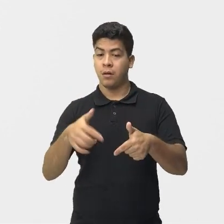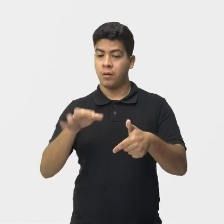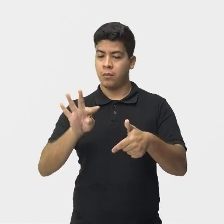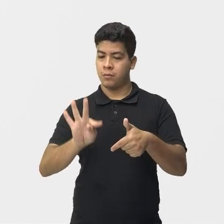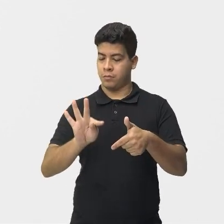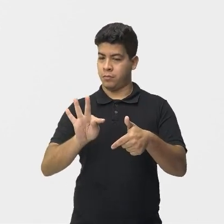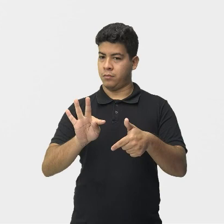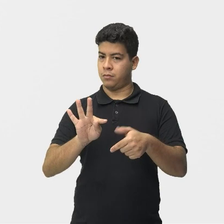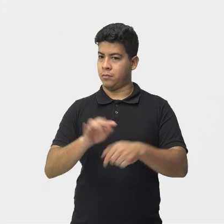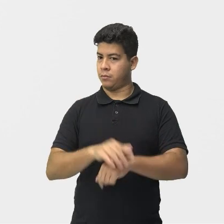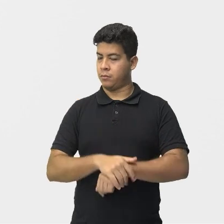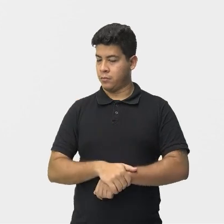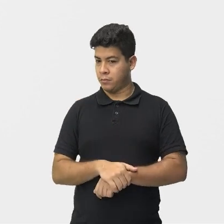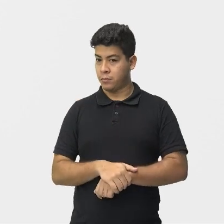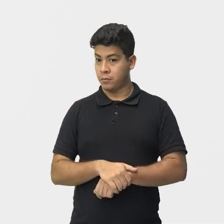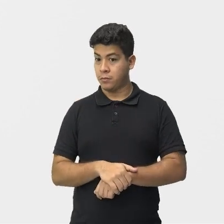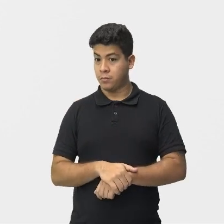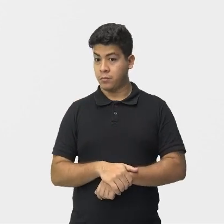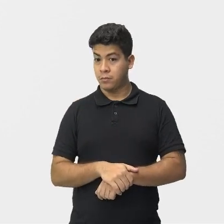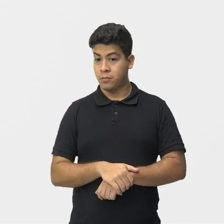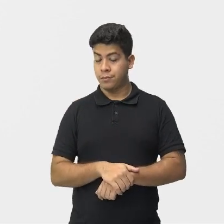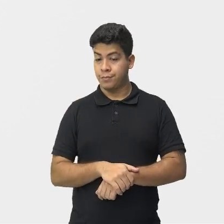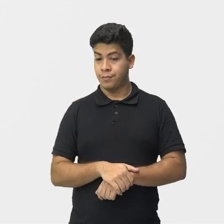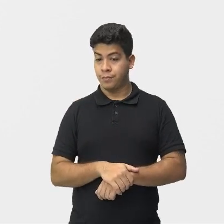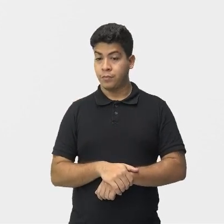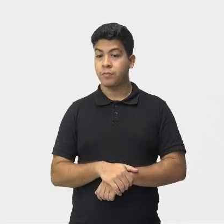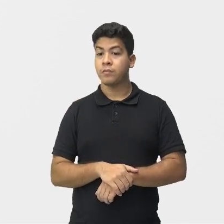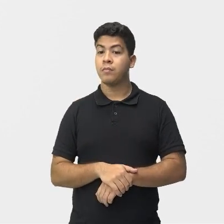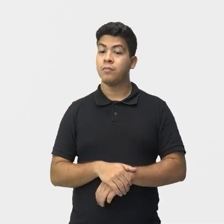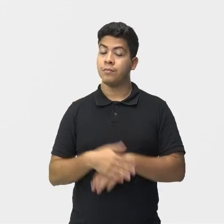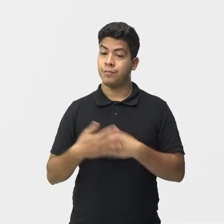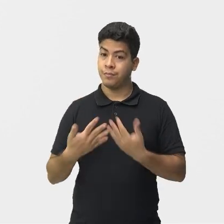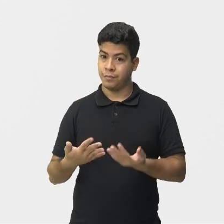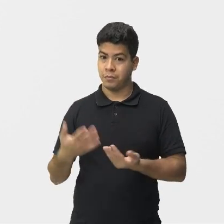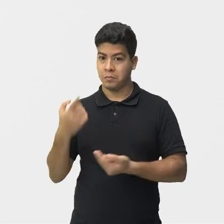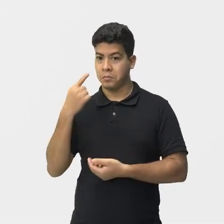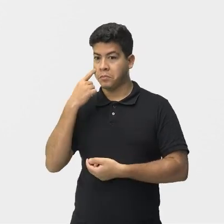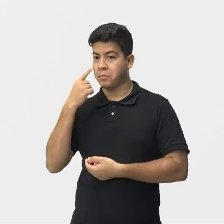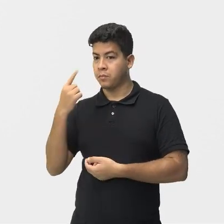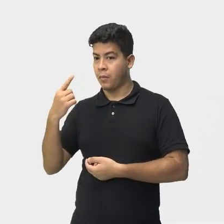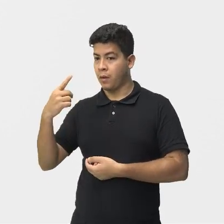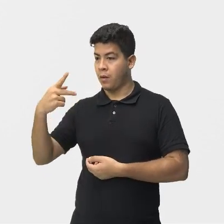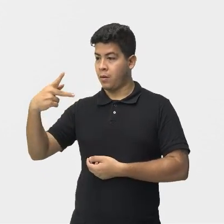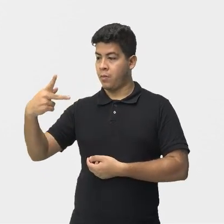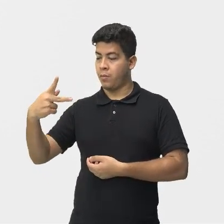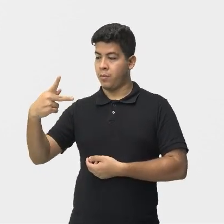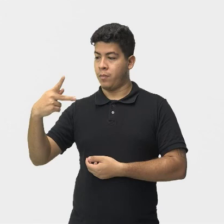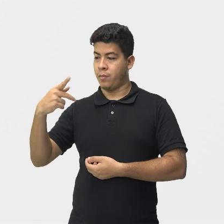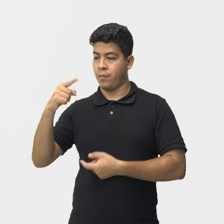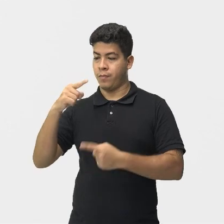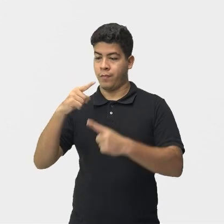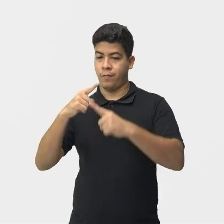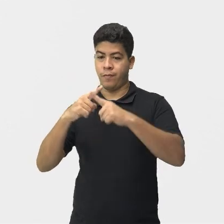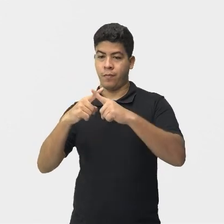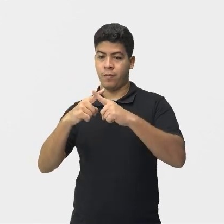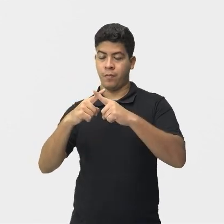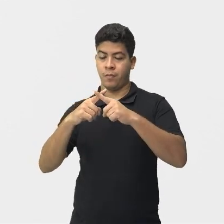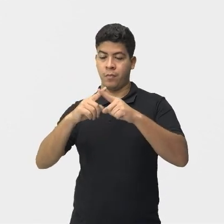Para determinar o trabalho, a gente multiplica a pressão pela variação do volume. Então, aqui o nosso